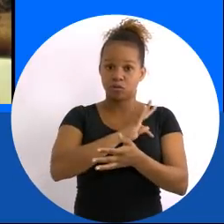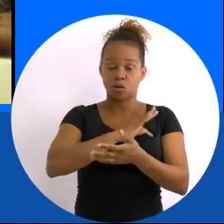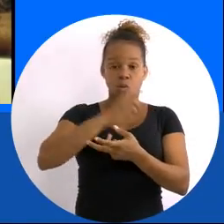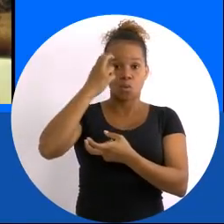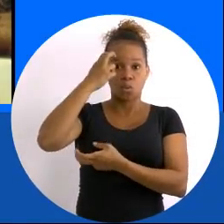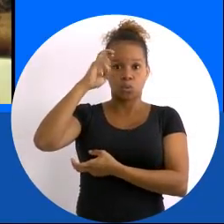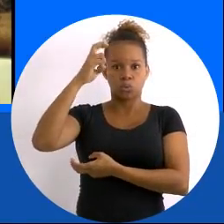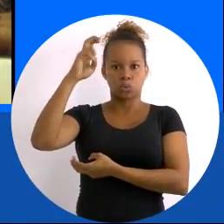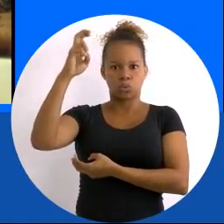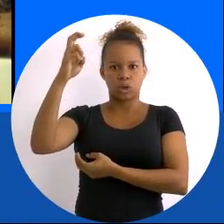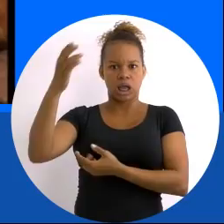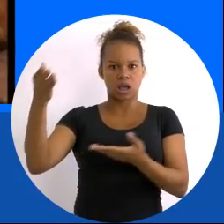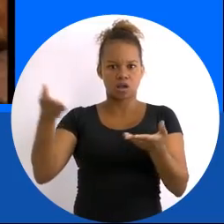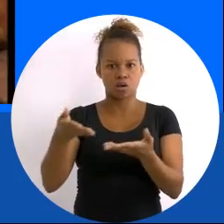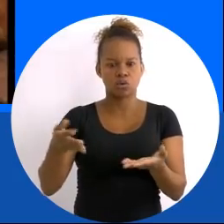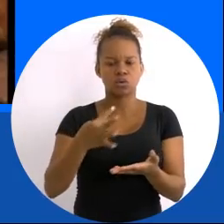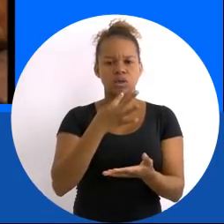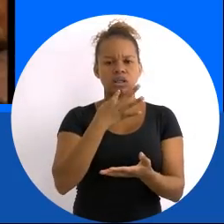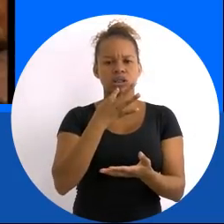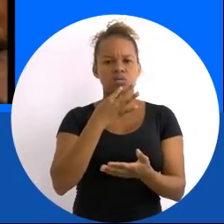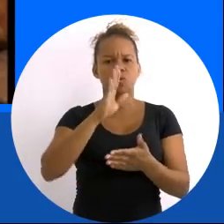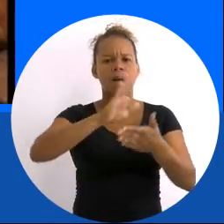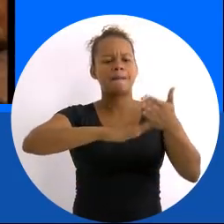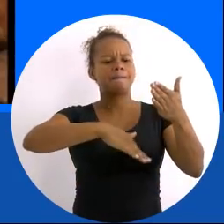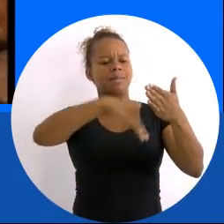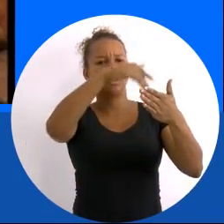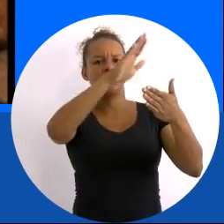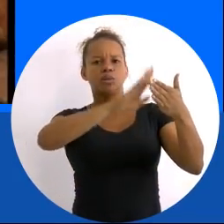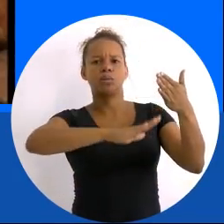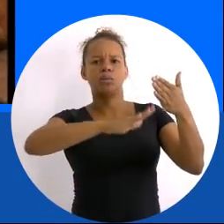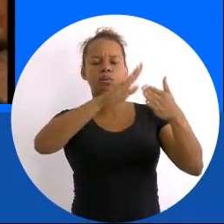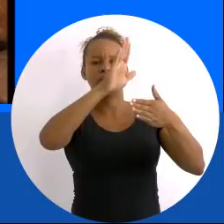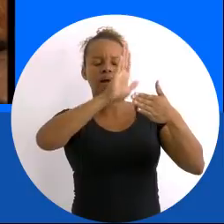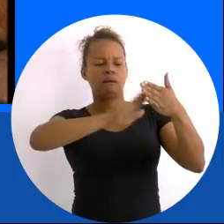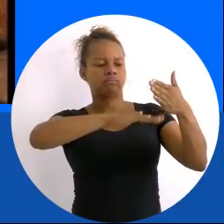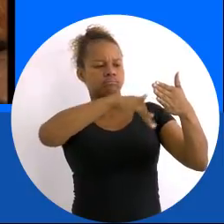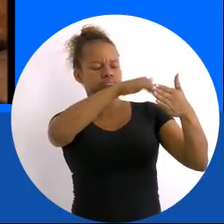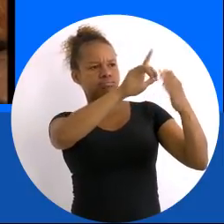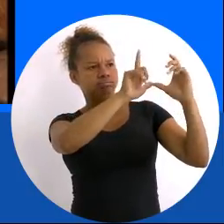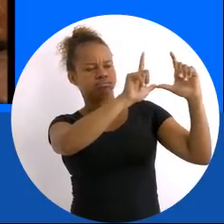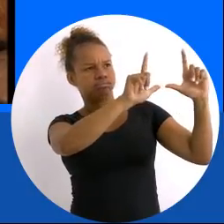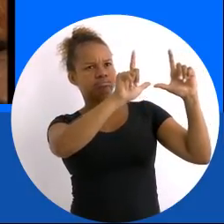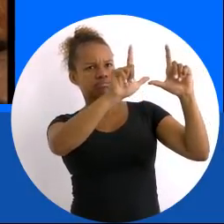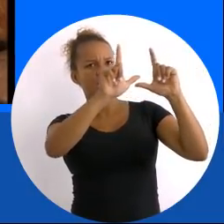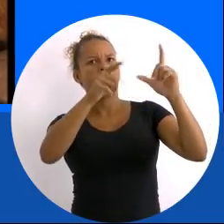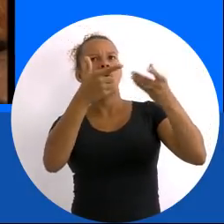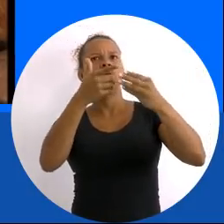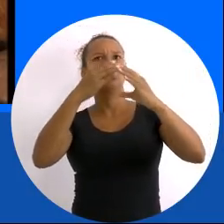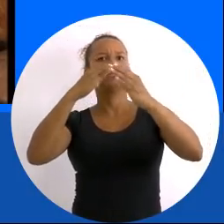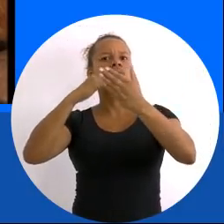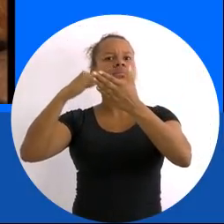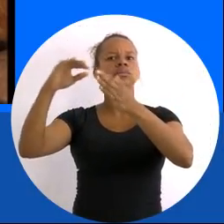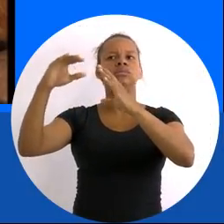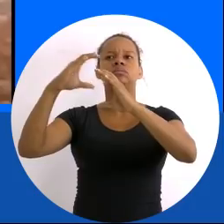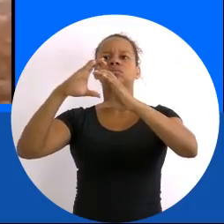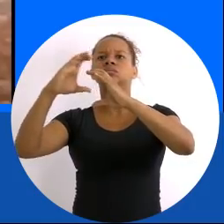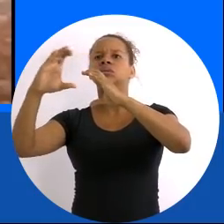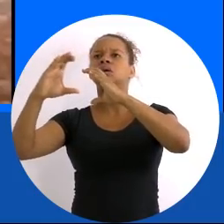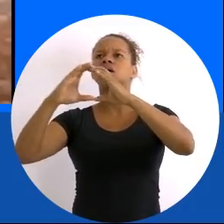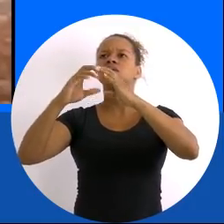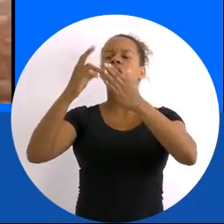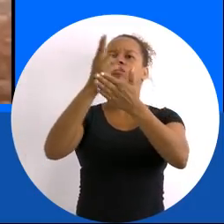pintura, que hoje conhecemos como as pinturas rupestres, onde eram transmitidas mensagens através de